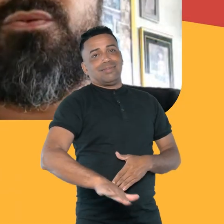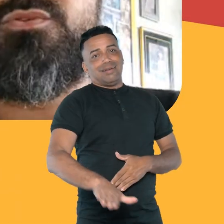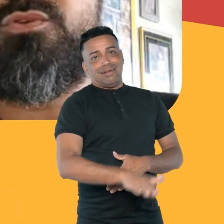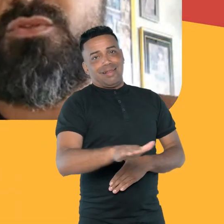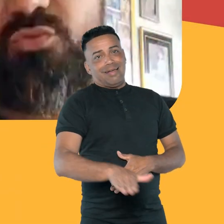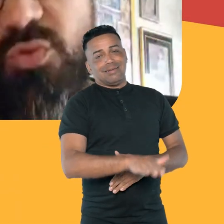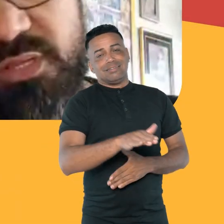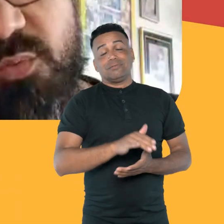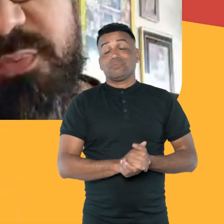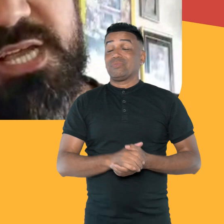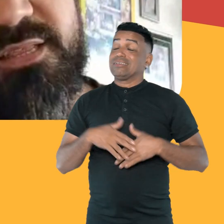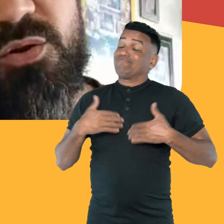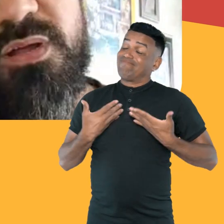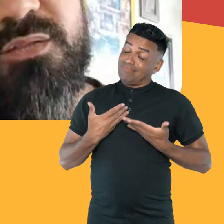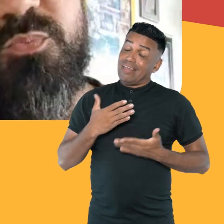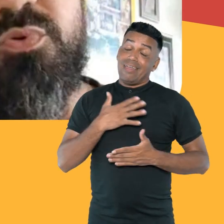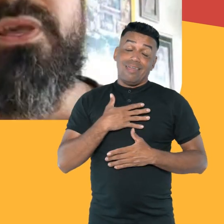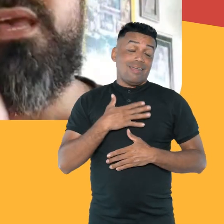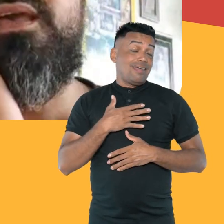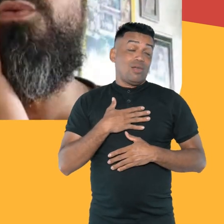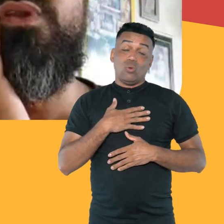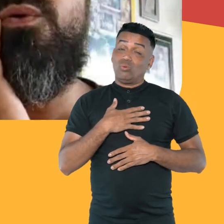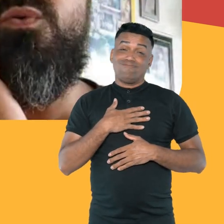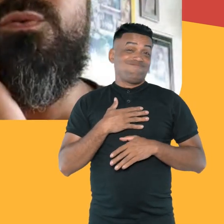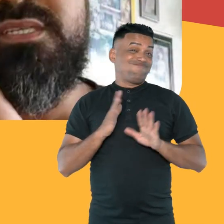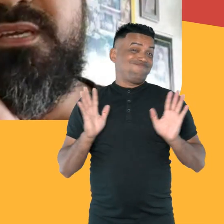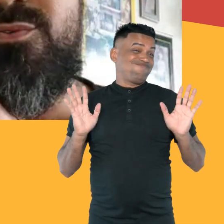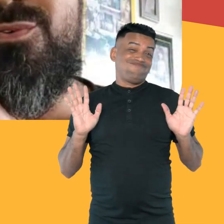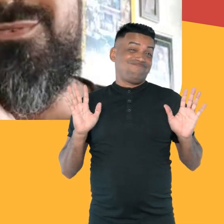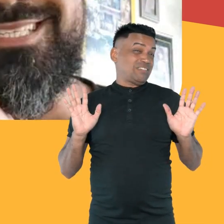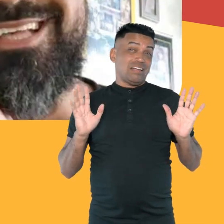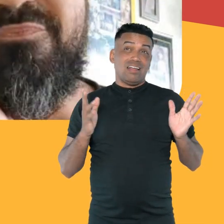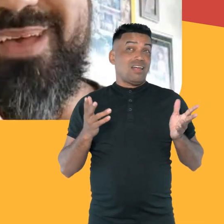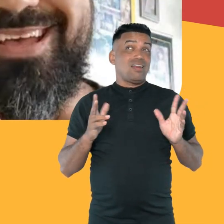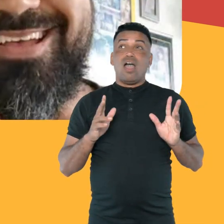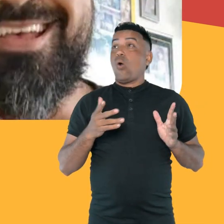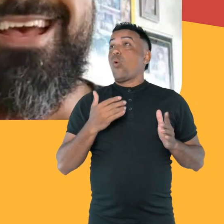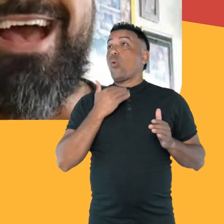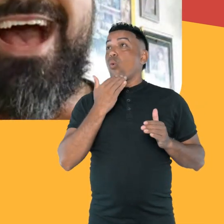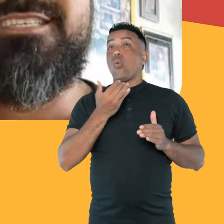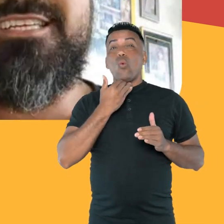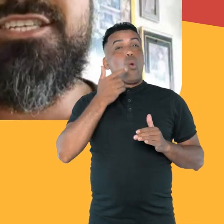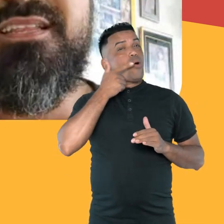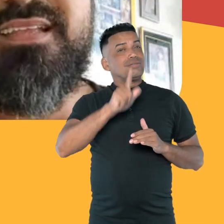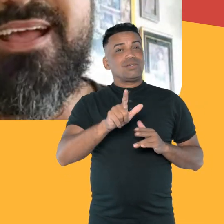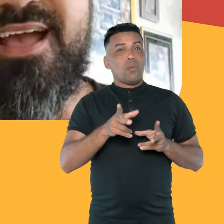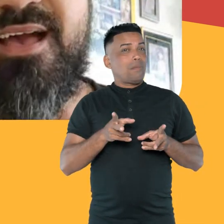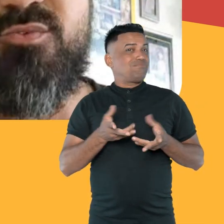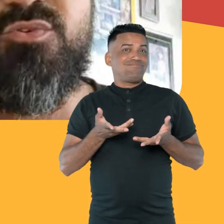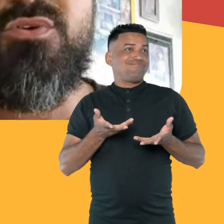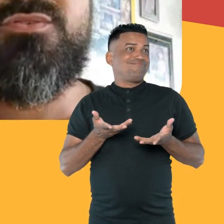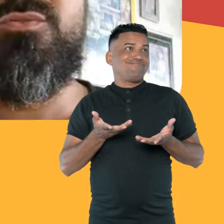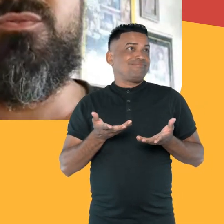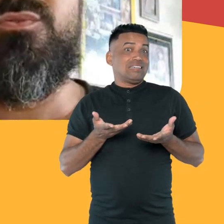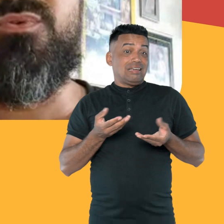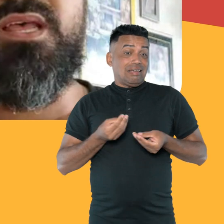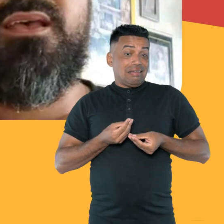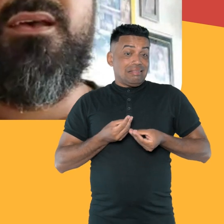nesse sentido, eu sou totalmente retrógrado, porque eu não consigo conceber a gente